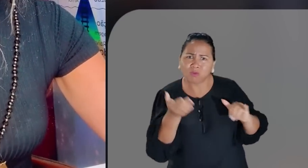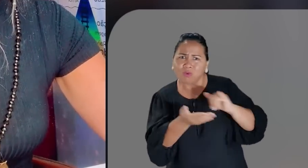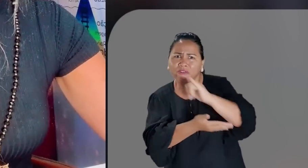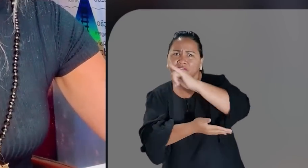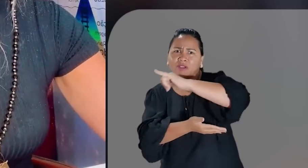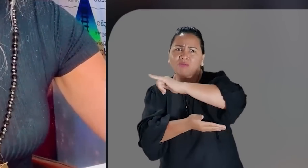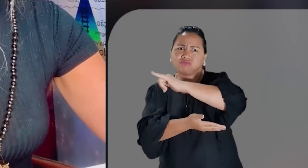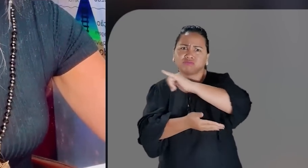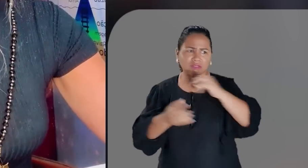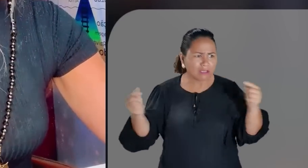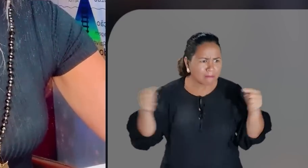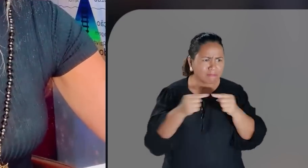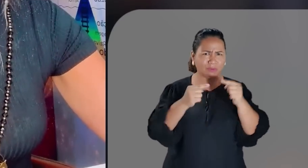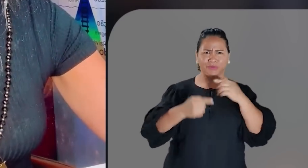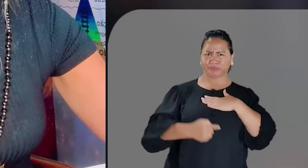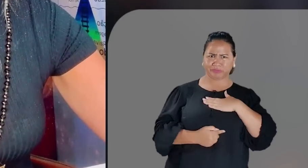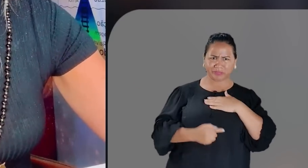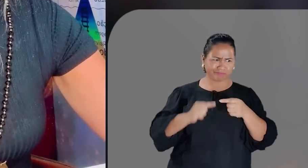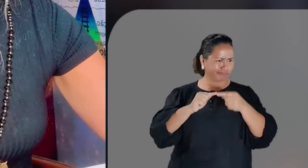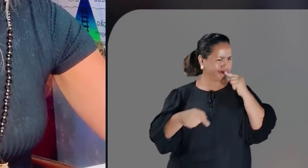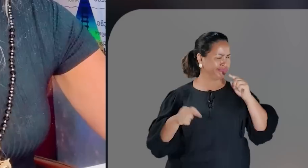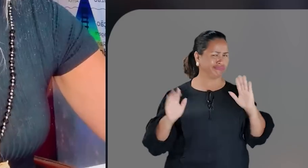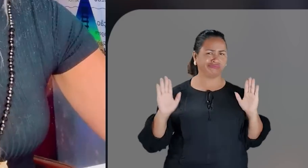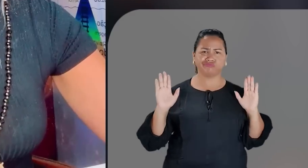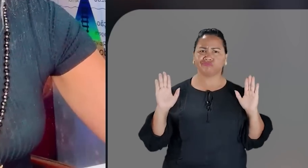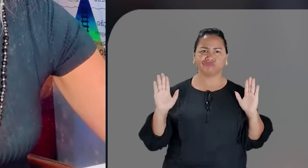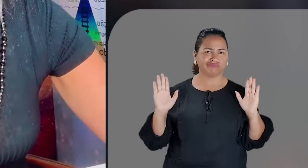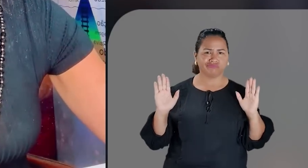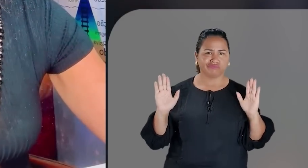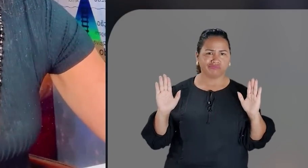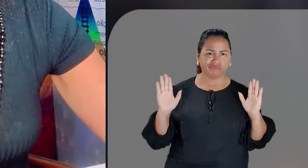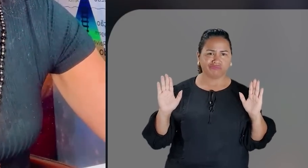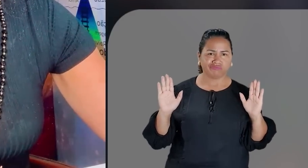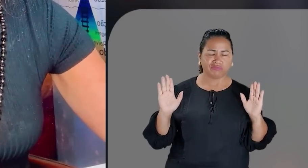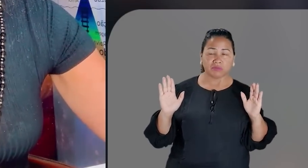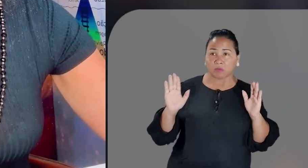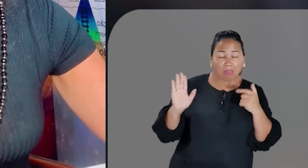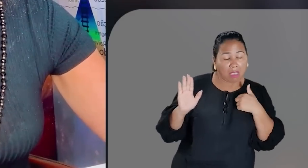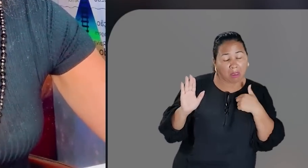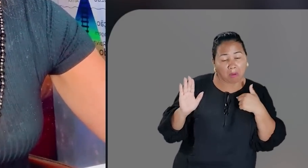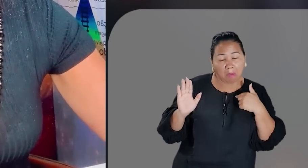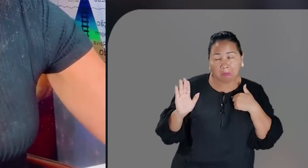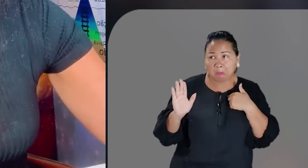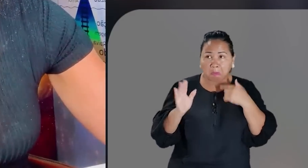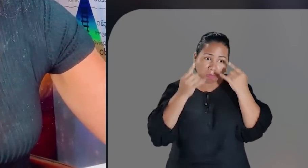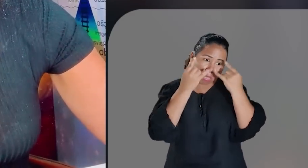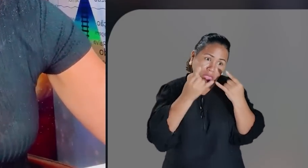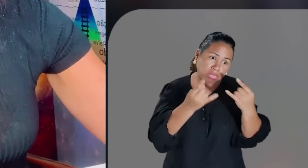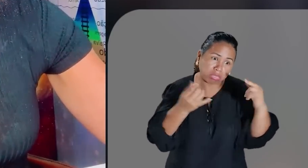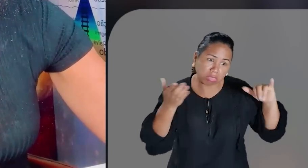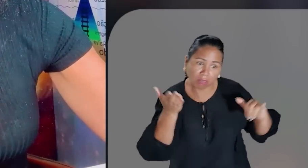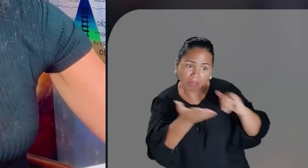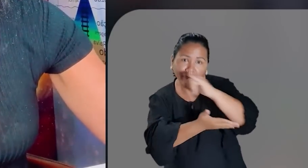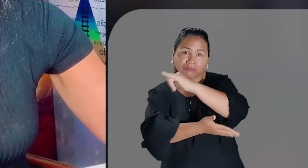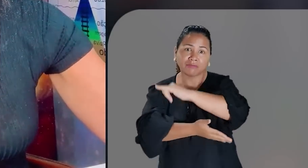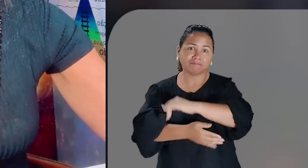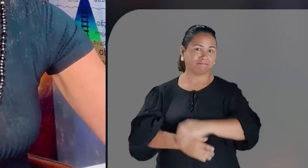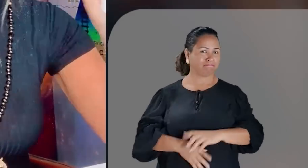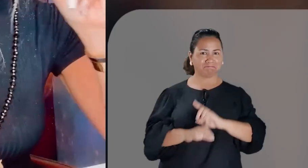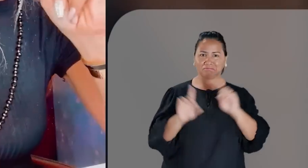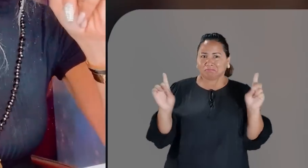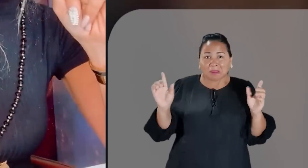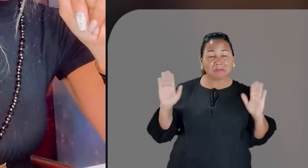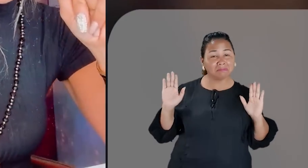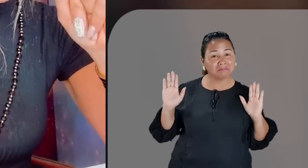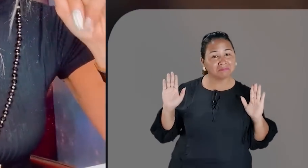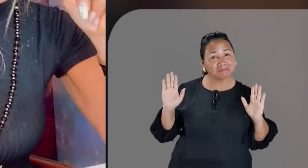raciocínio. Para você entender o poder da cocriação. E por que que eu sou tua treinadora. Por que que eu sou a melhor treinadora do mundo em cocriação